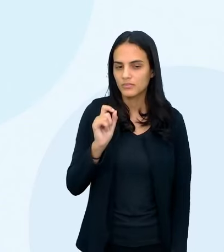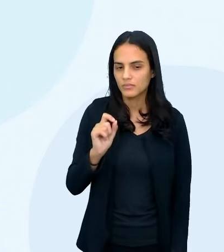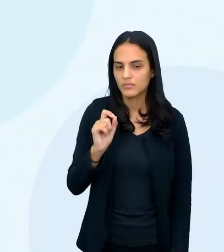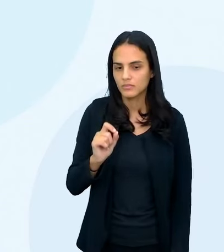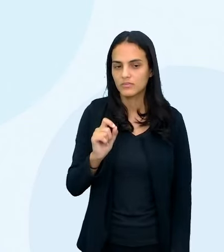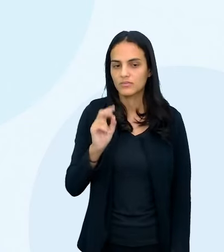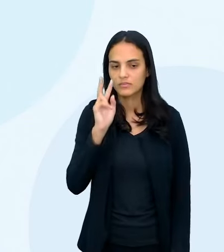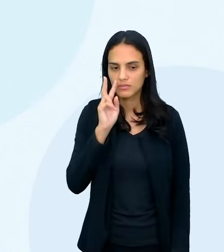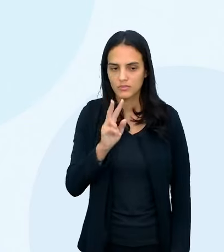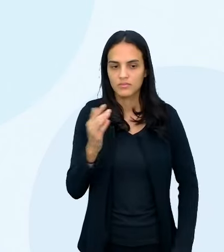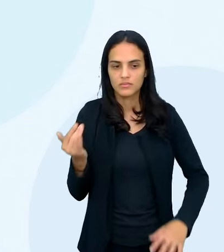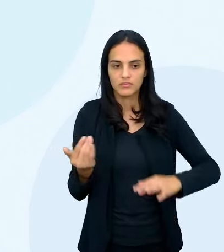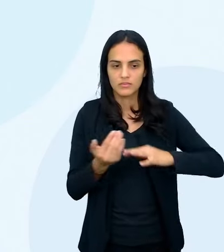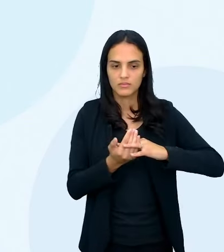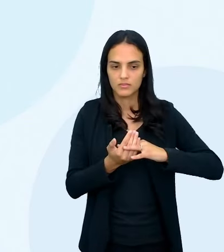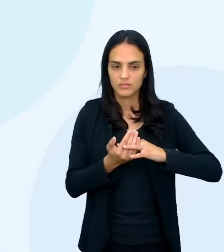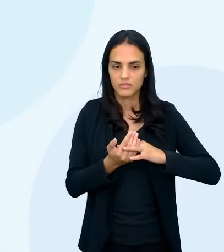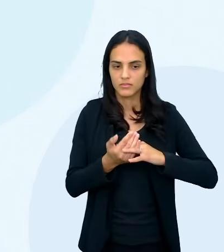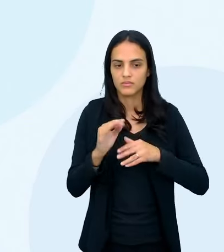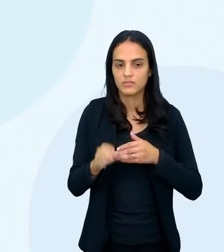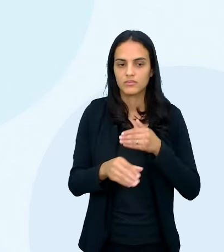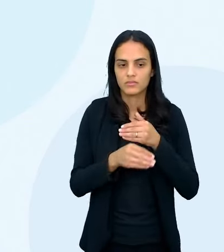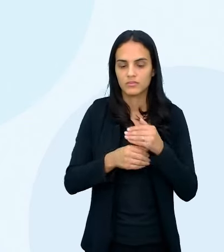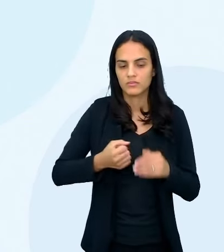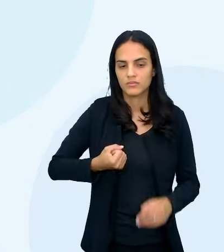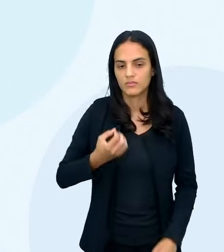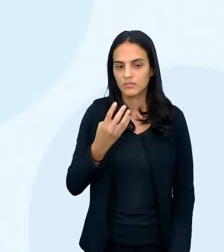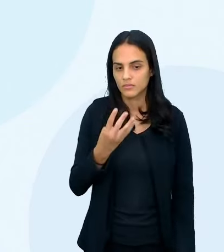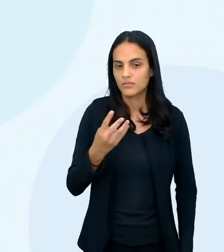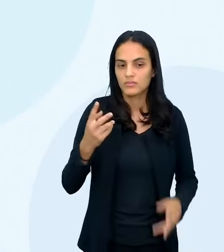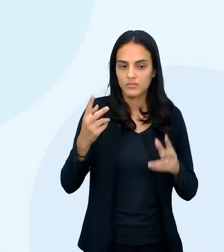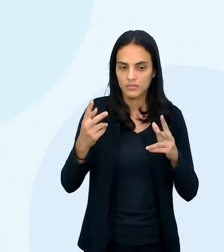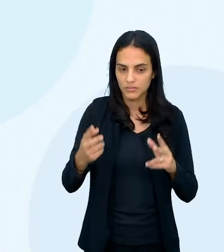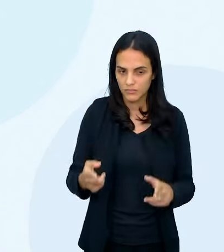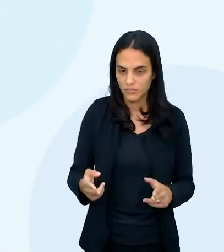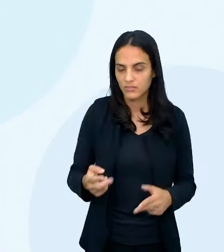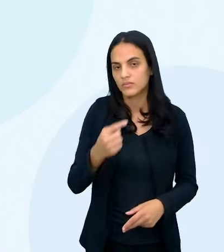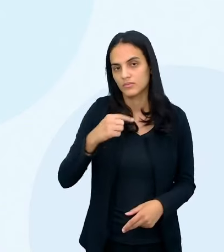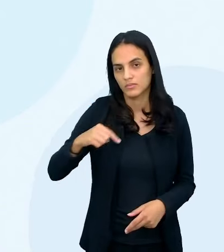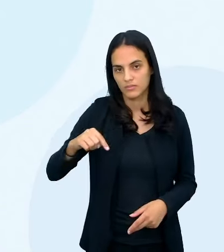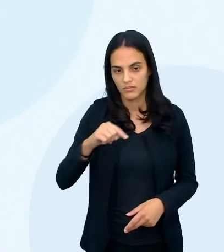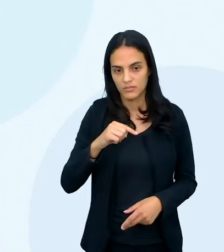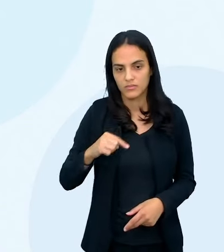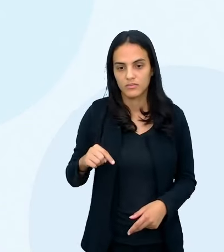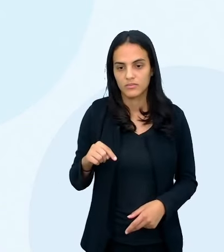olho de integração do componente 4? A mesma coisa, a gente vai